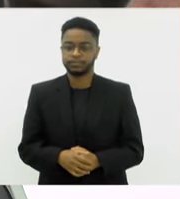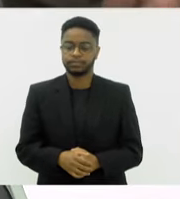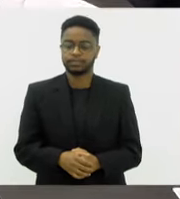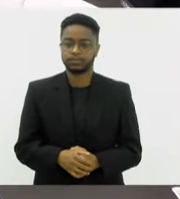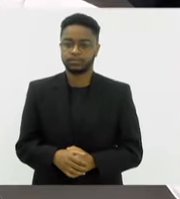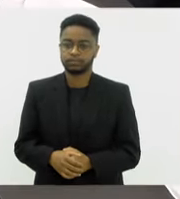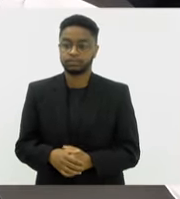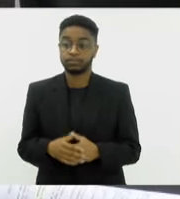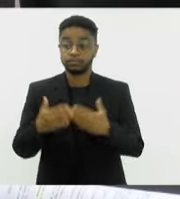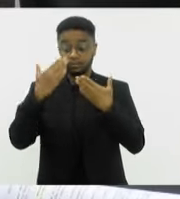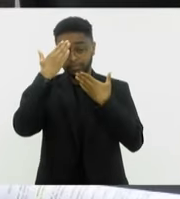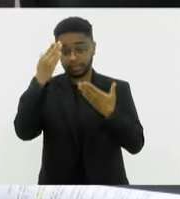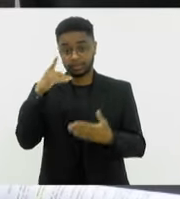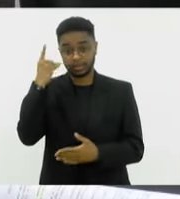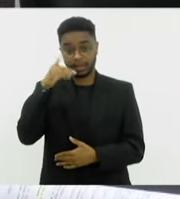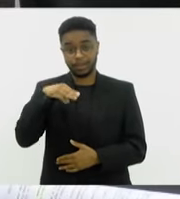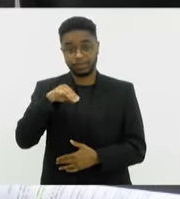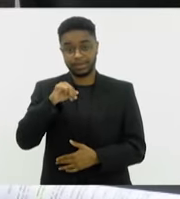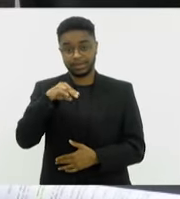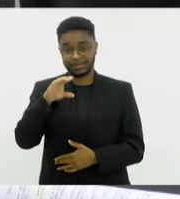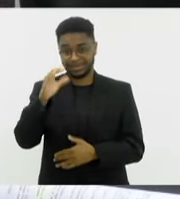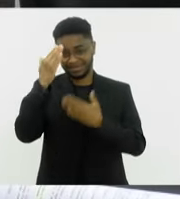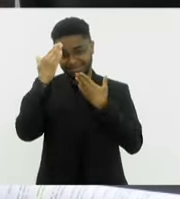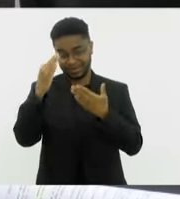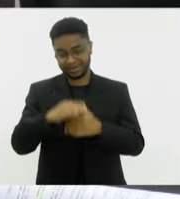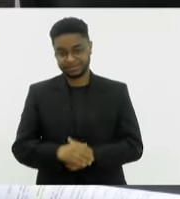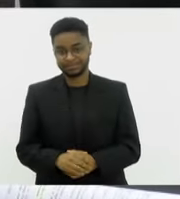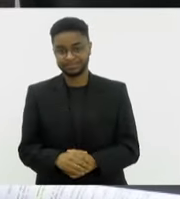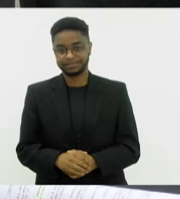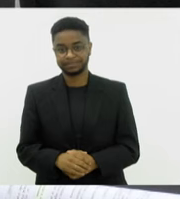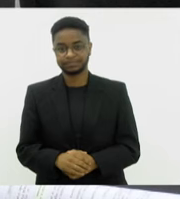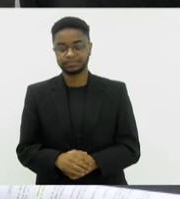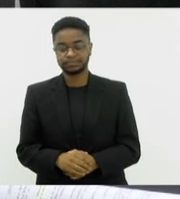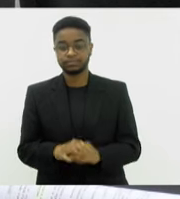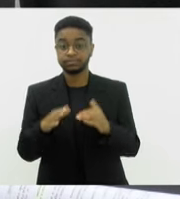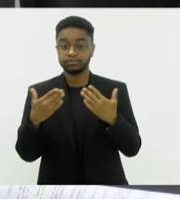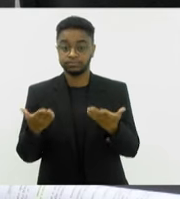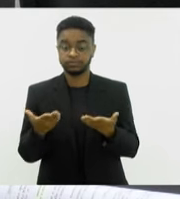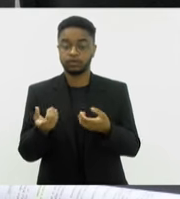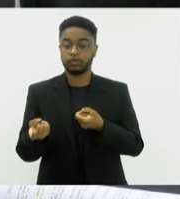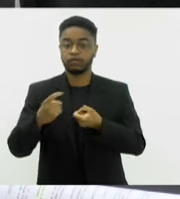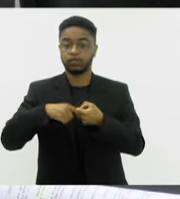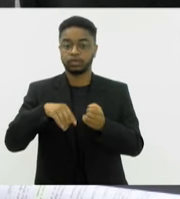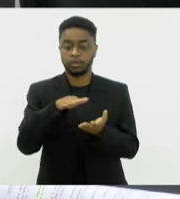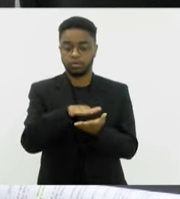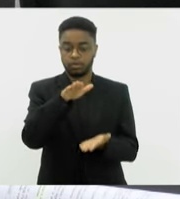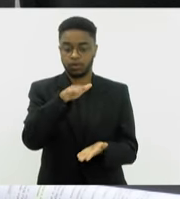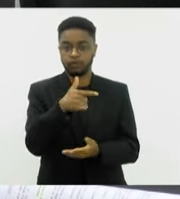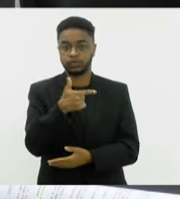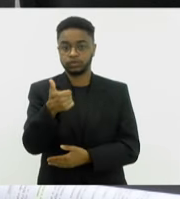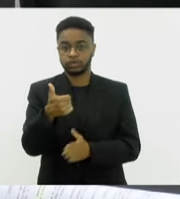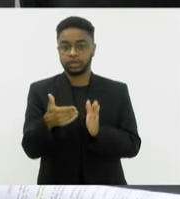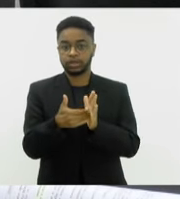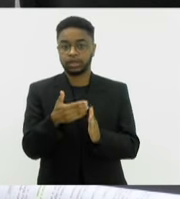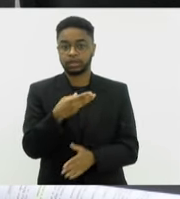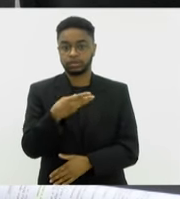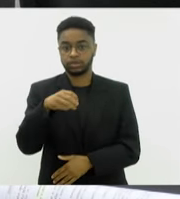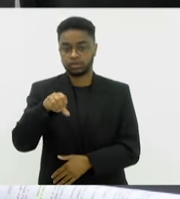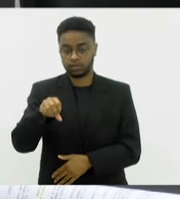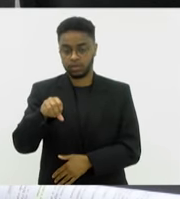Então, agradeço, deputado Mink, Vossa Excelência. Então, voltemos aqui aos blocos. Do 21 ao